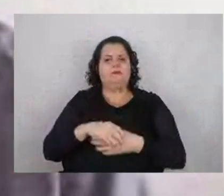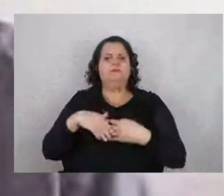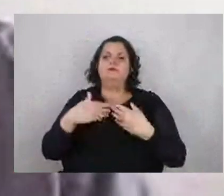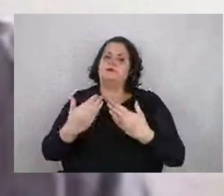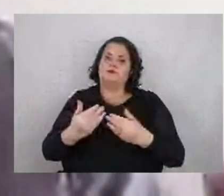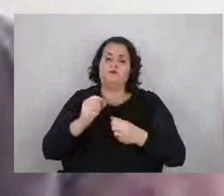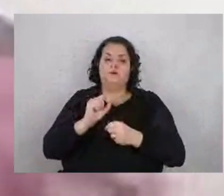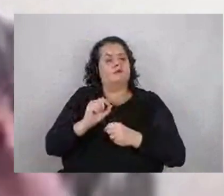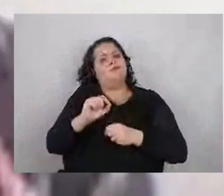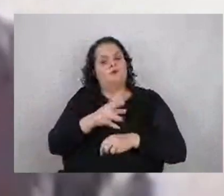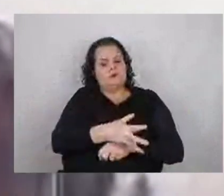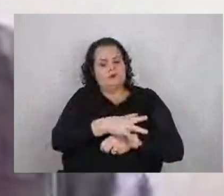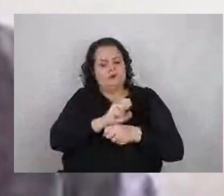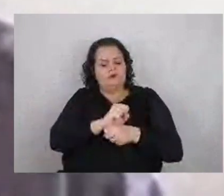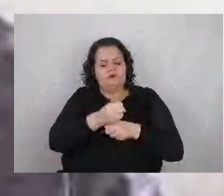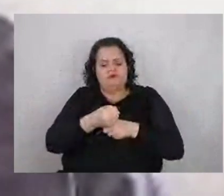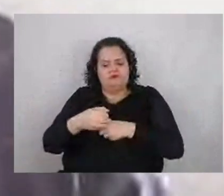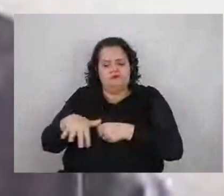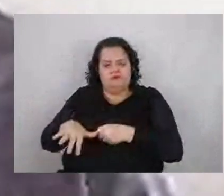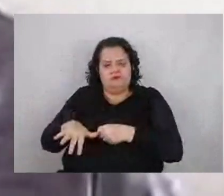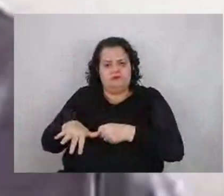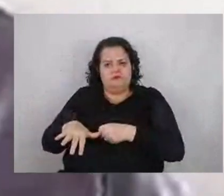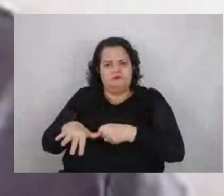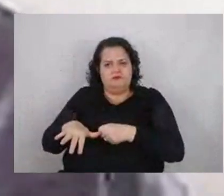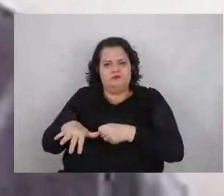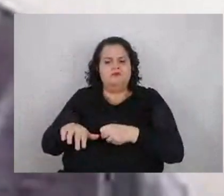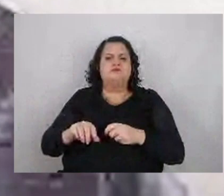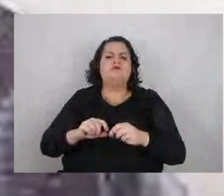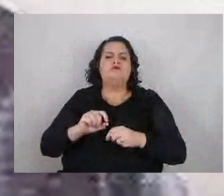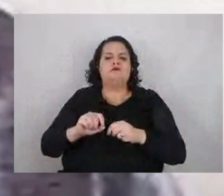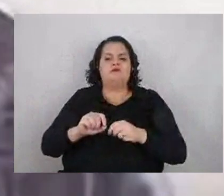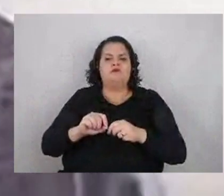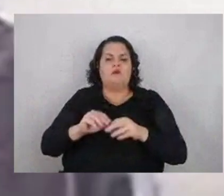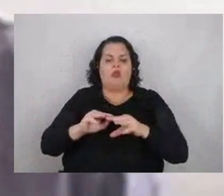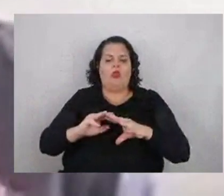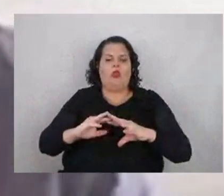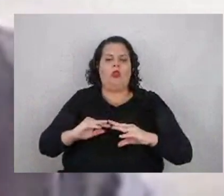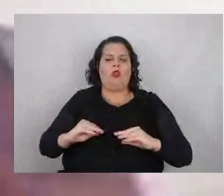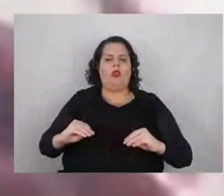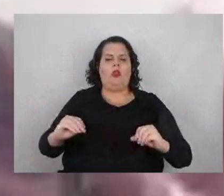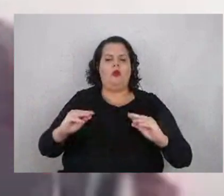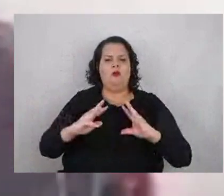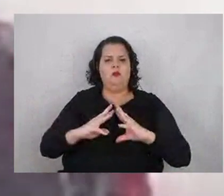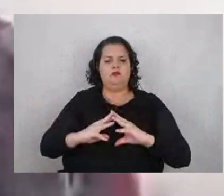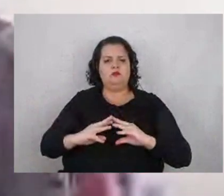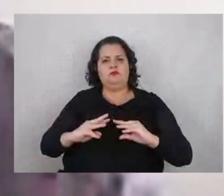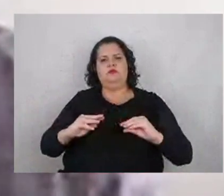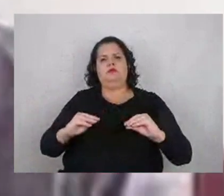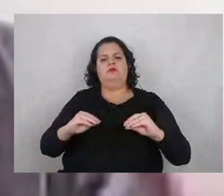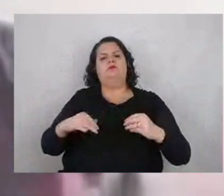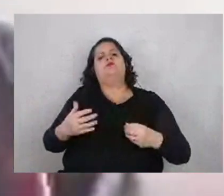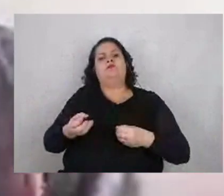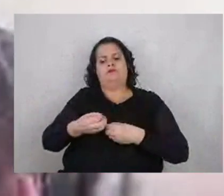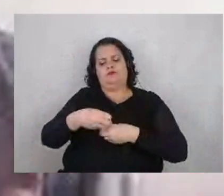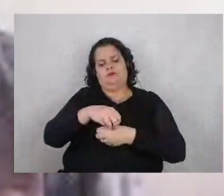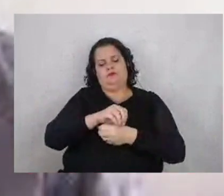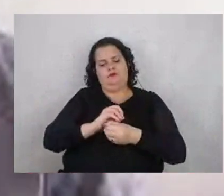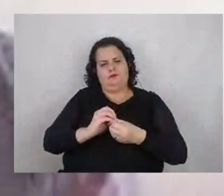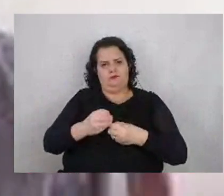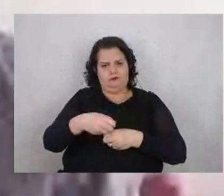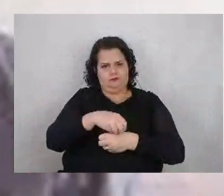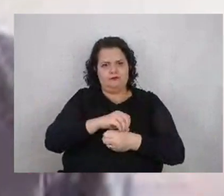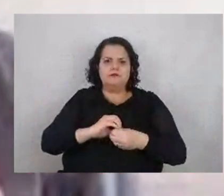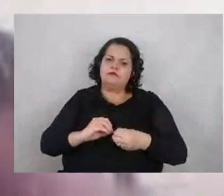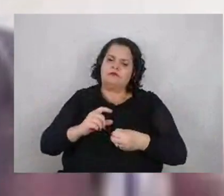o lisossomo, onde ocorre o processo de degradação. Então, um processo em que a célula apresenta endogenamente